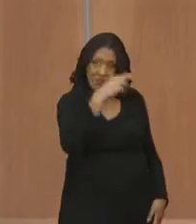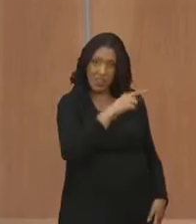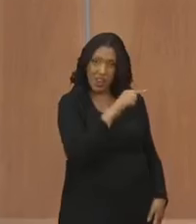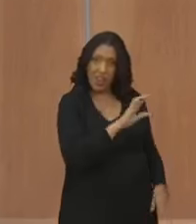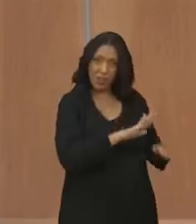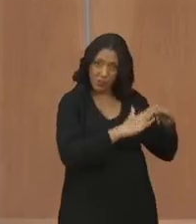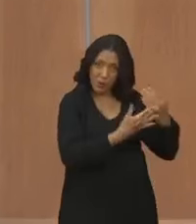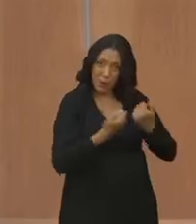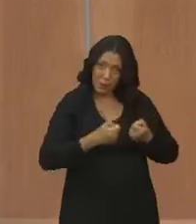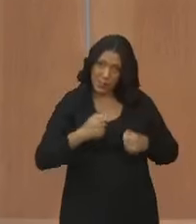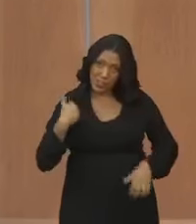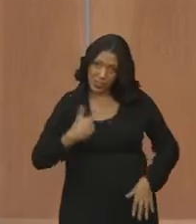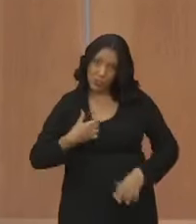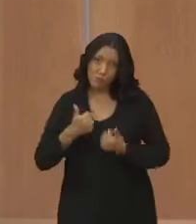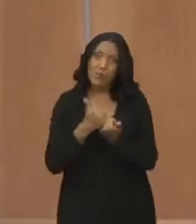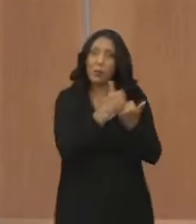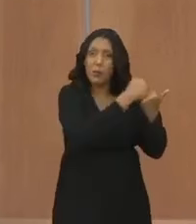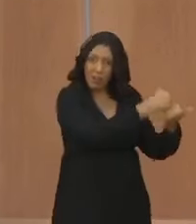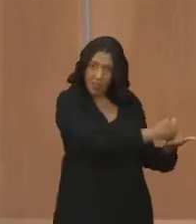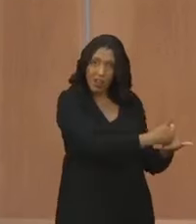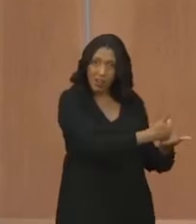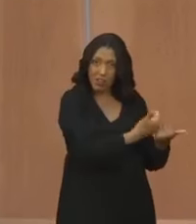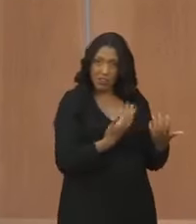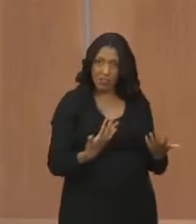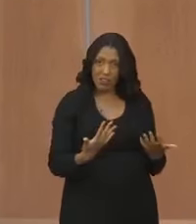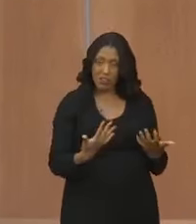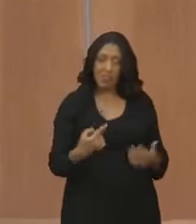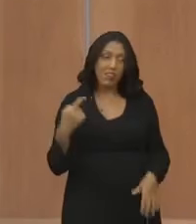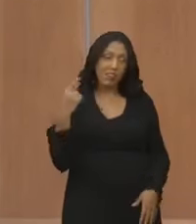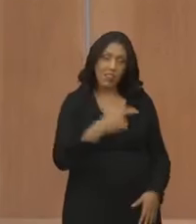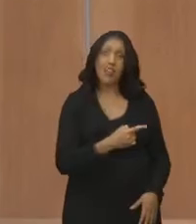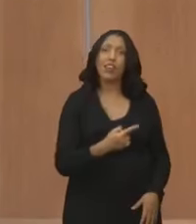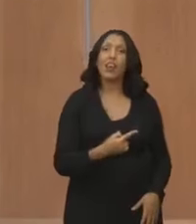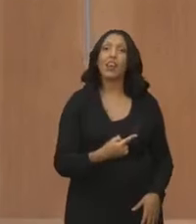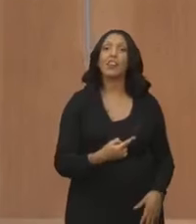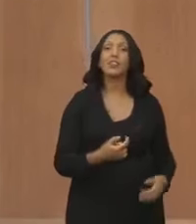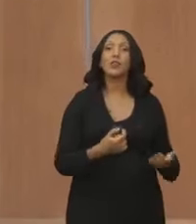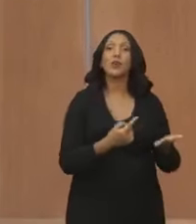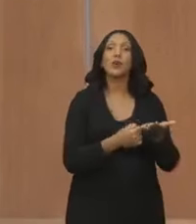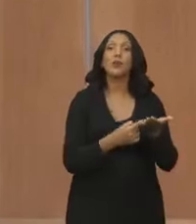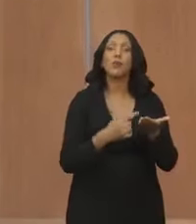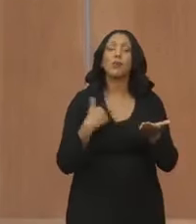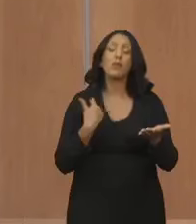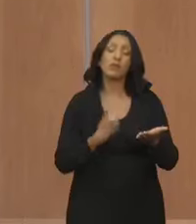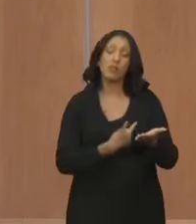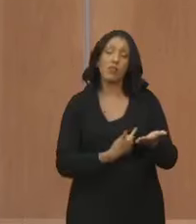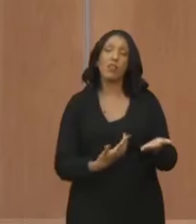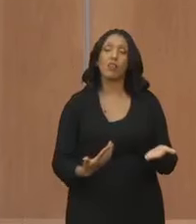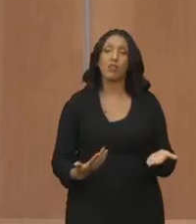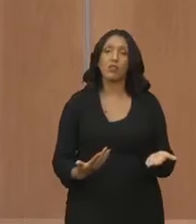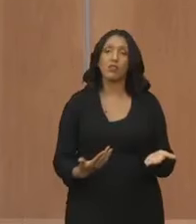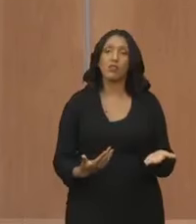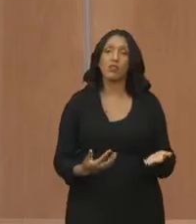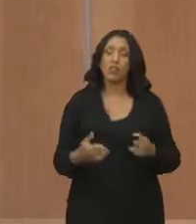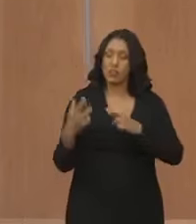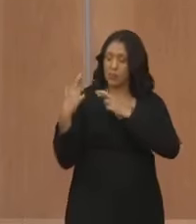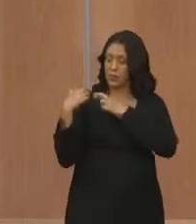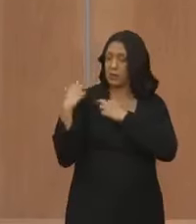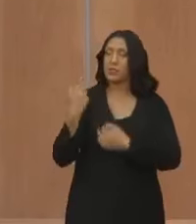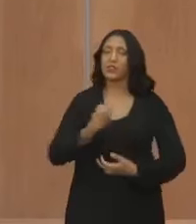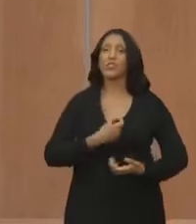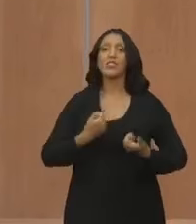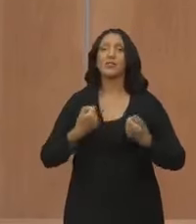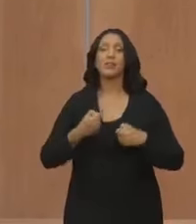assumindo aqui, com os vereadores aqui dessa base, com os moradores do Veranejal, que durante